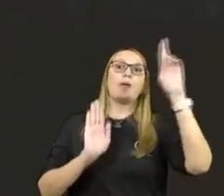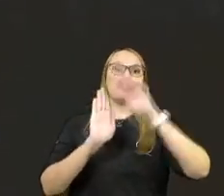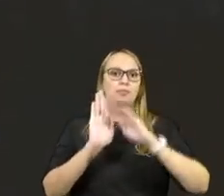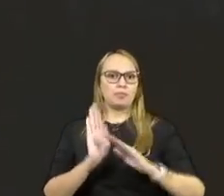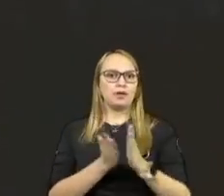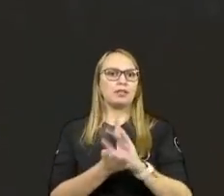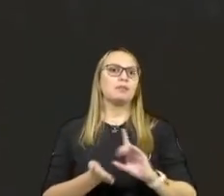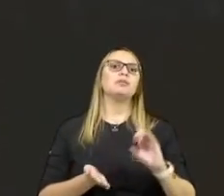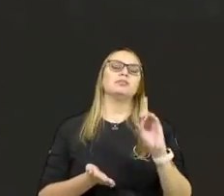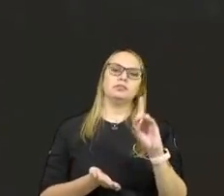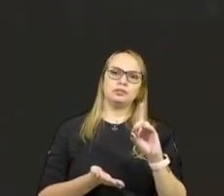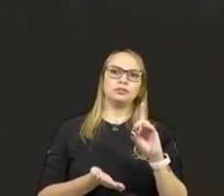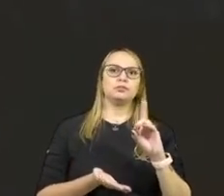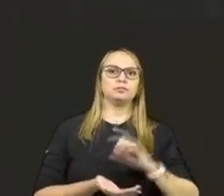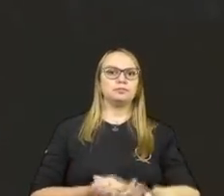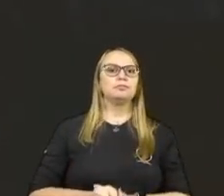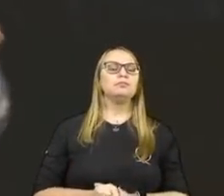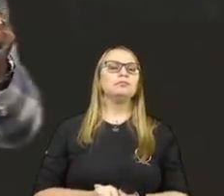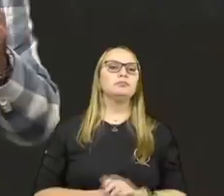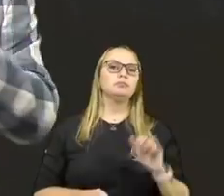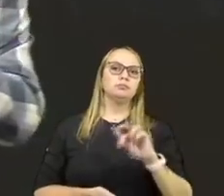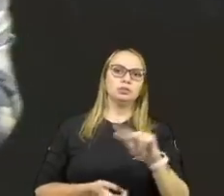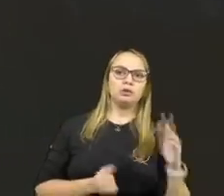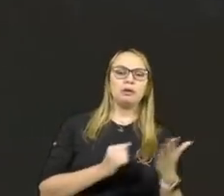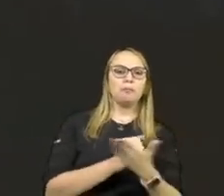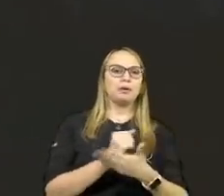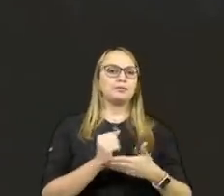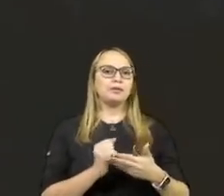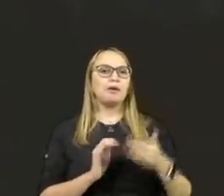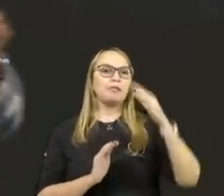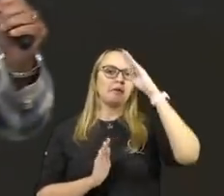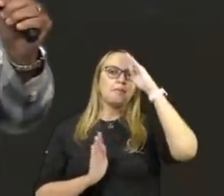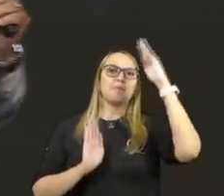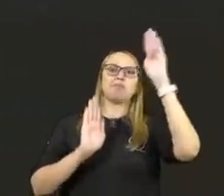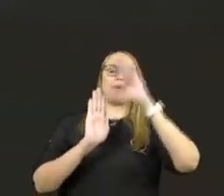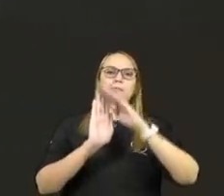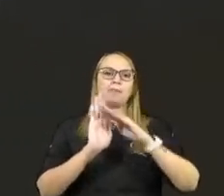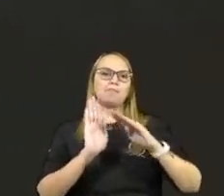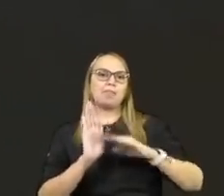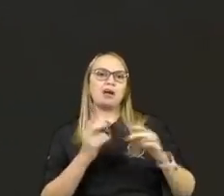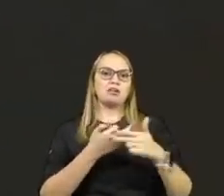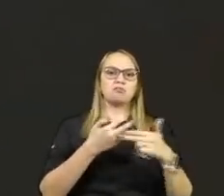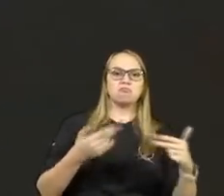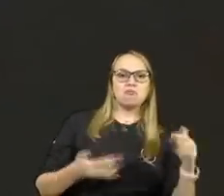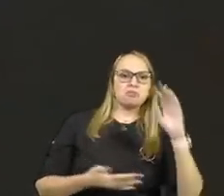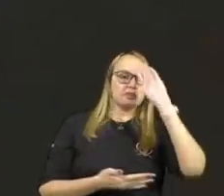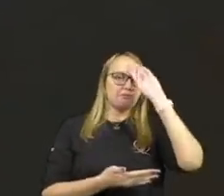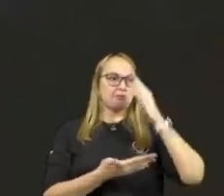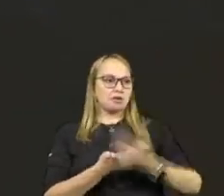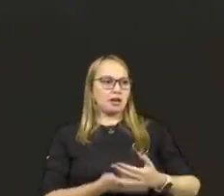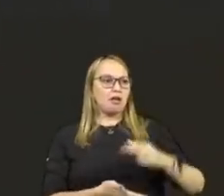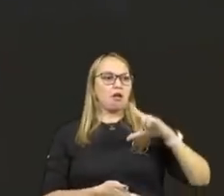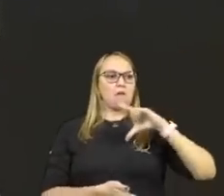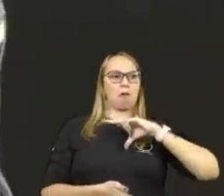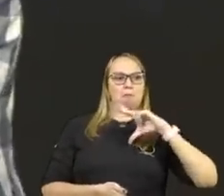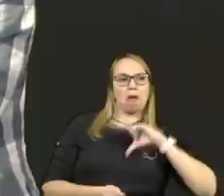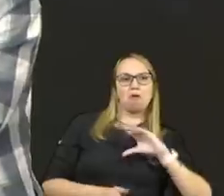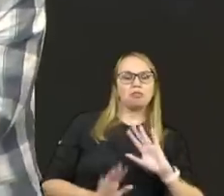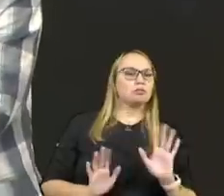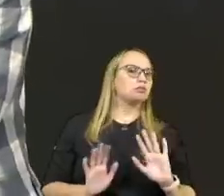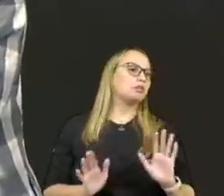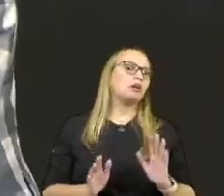palavra. Não é baseado em princípio de minhas crenças pessoais ou